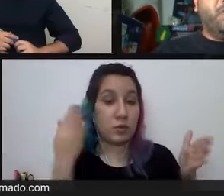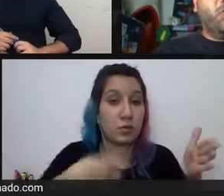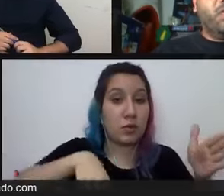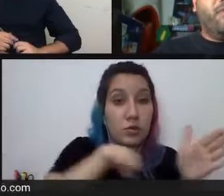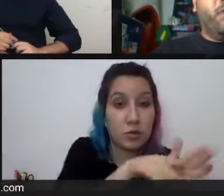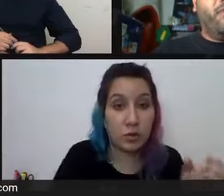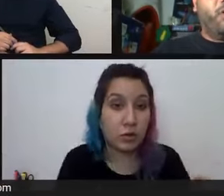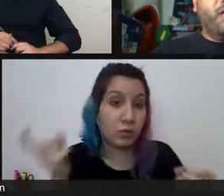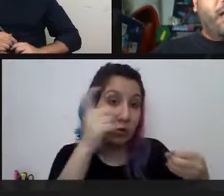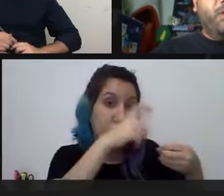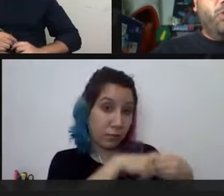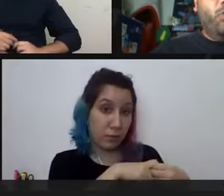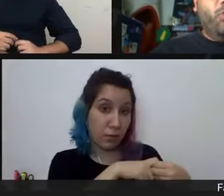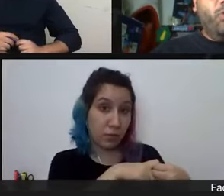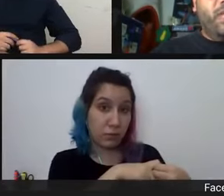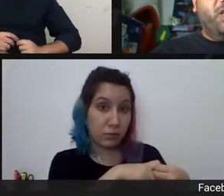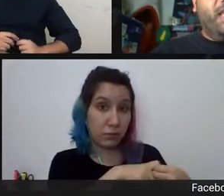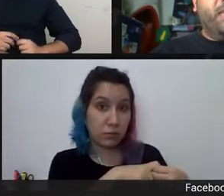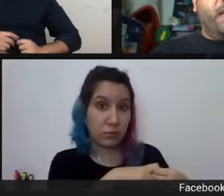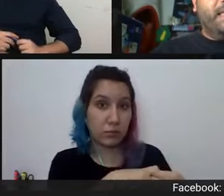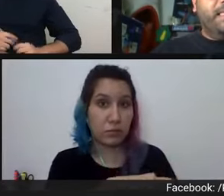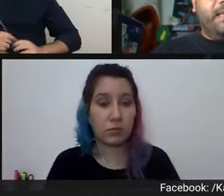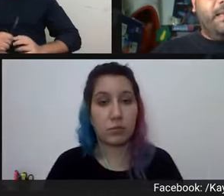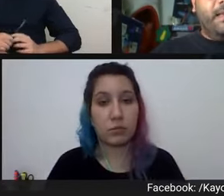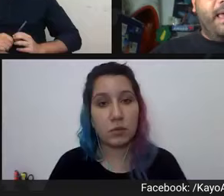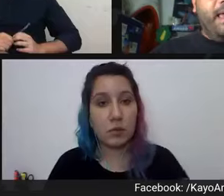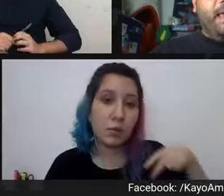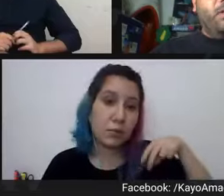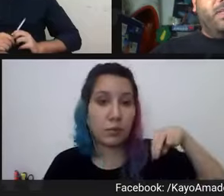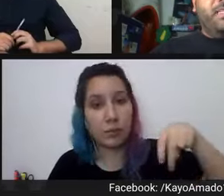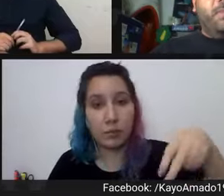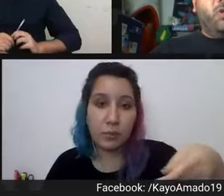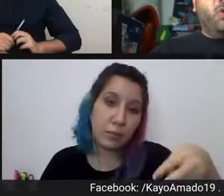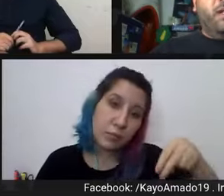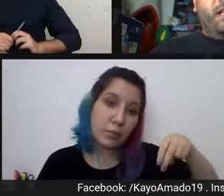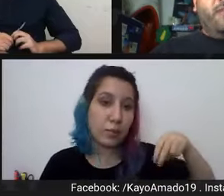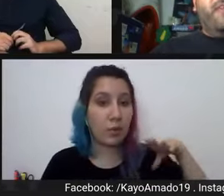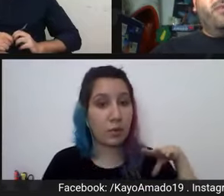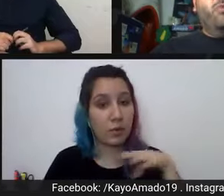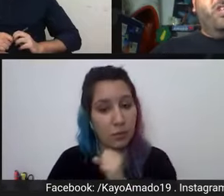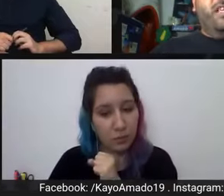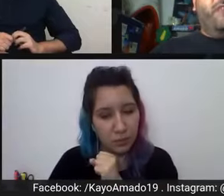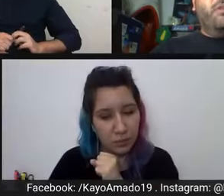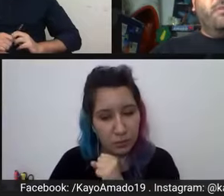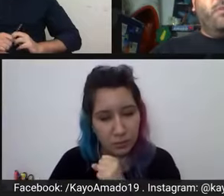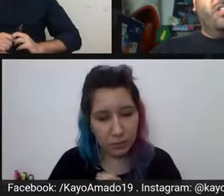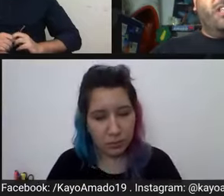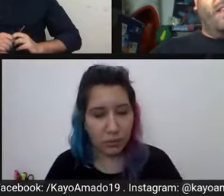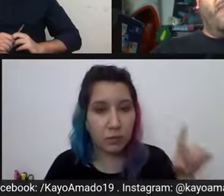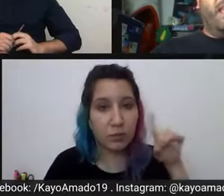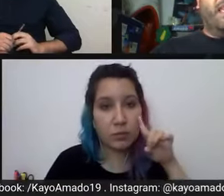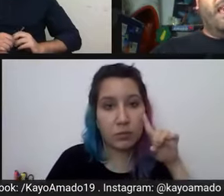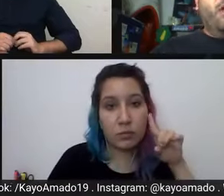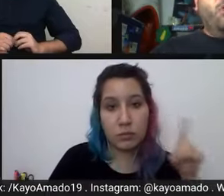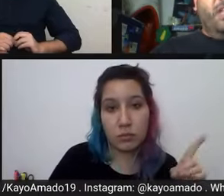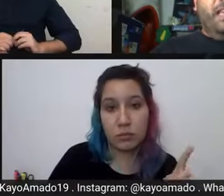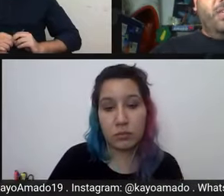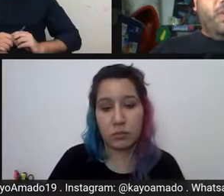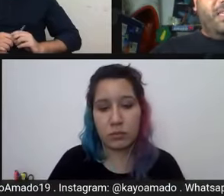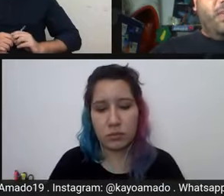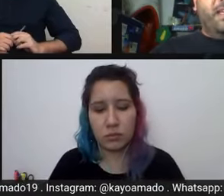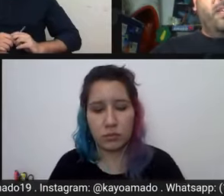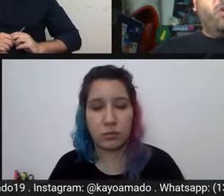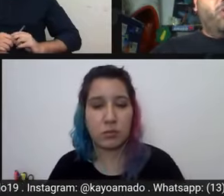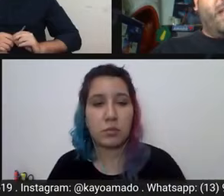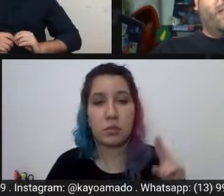essas pessoas que vão e voltam, mas todo mundo tem direito a lazer, né? Então, às vezes, a pessoa vem um dia, volta. O importante é que ela venha aqui, utilize